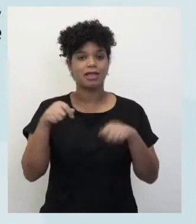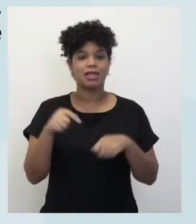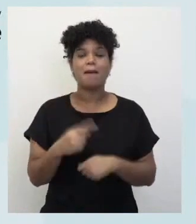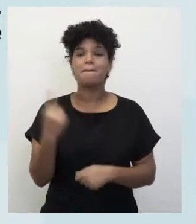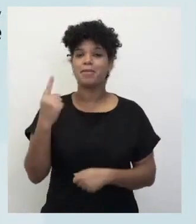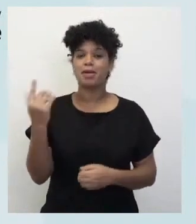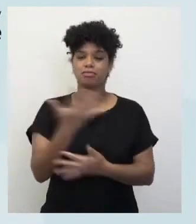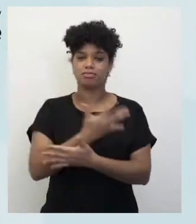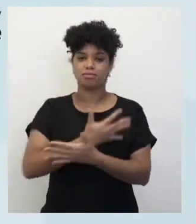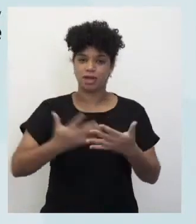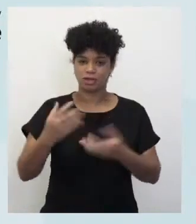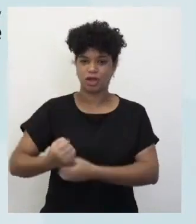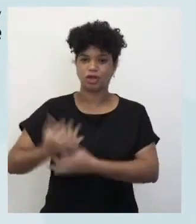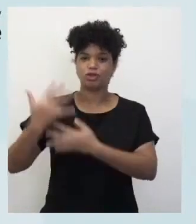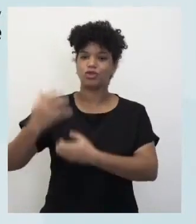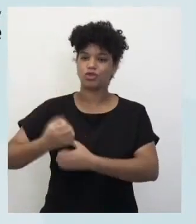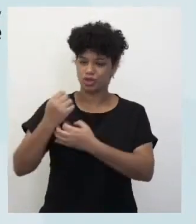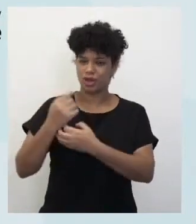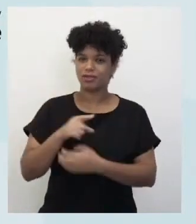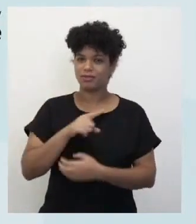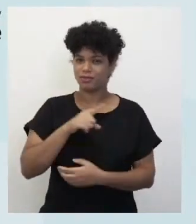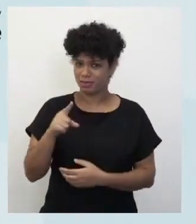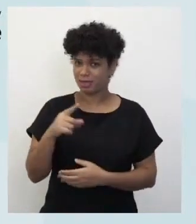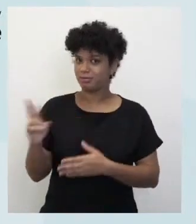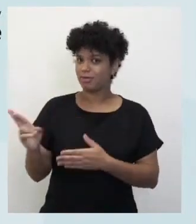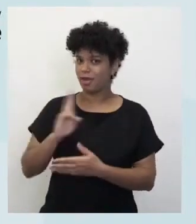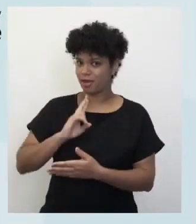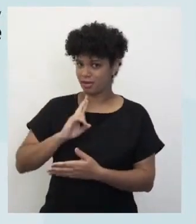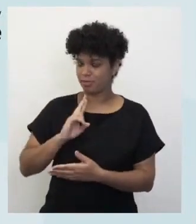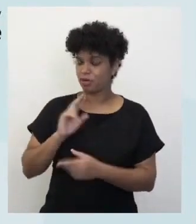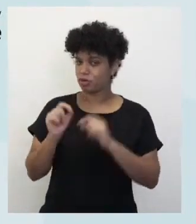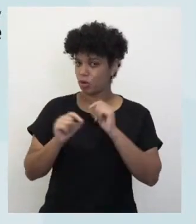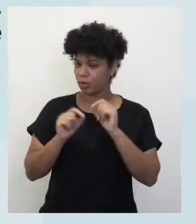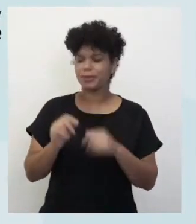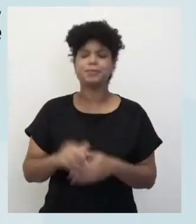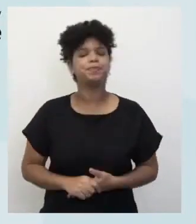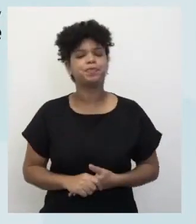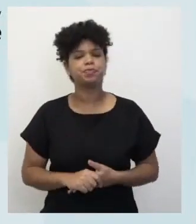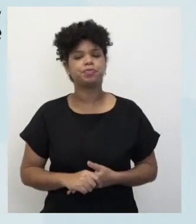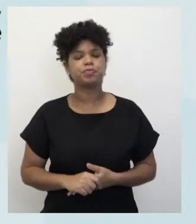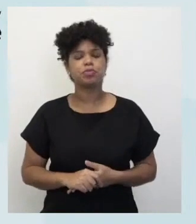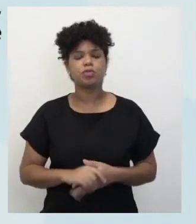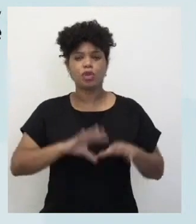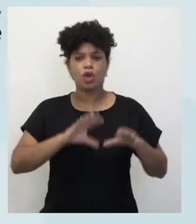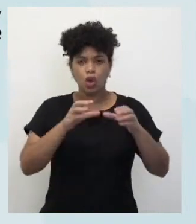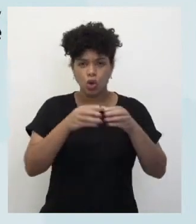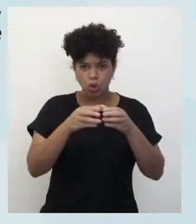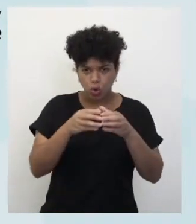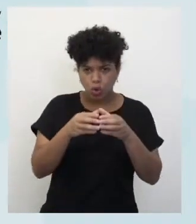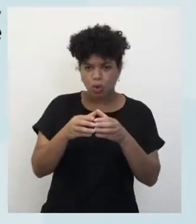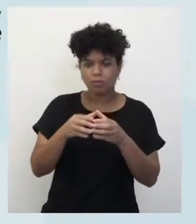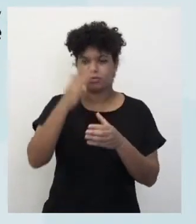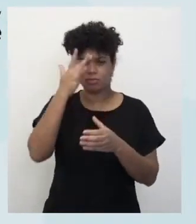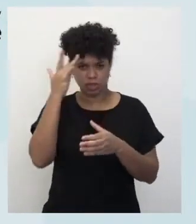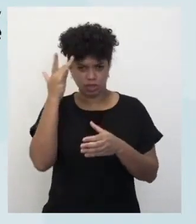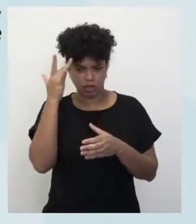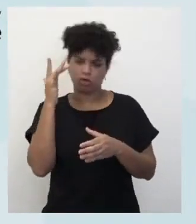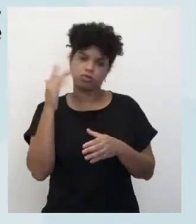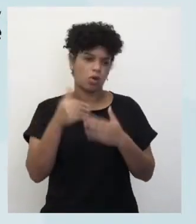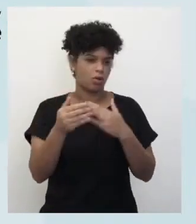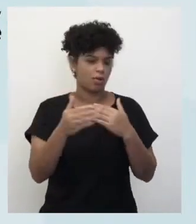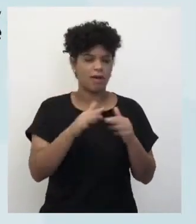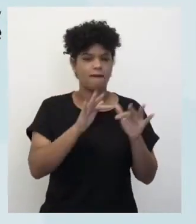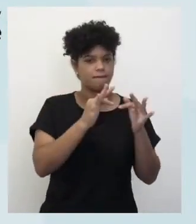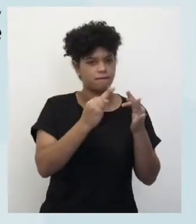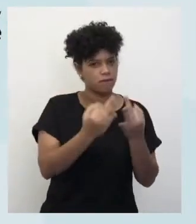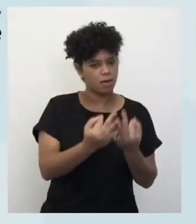interação da aula de hoje pelo chat. A memória coletiva de um grupo de pessoas, seja um grupo familiar, religioso, étnico,